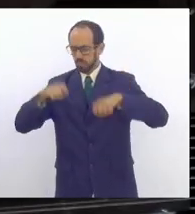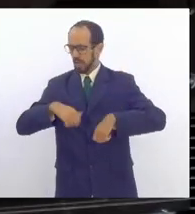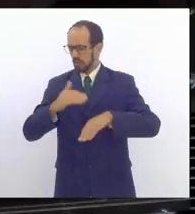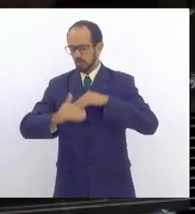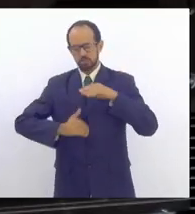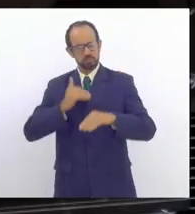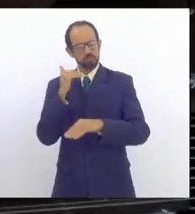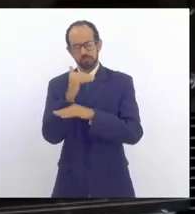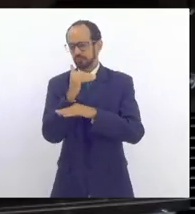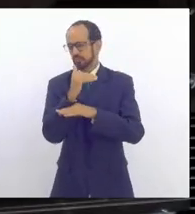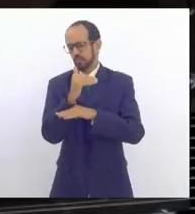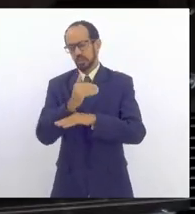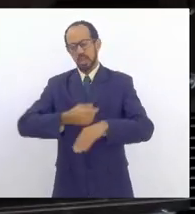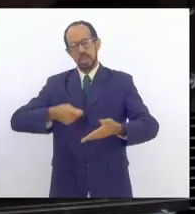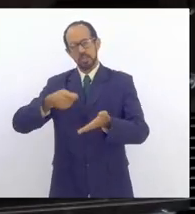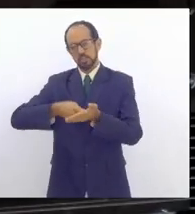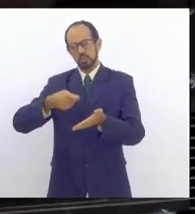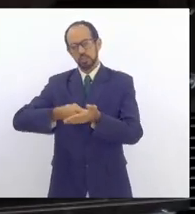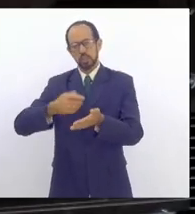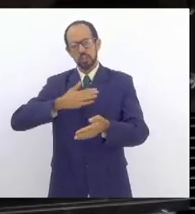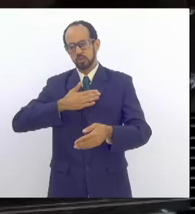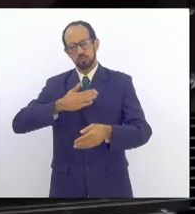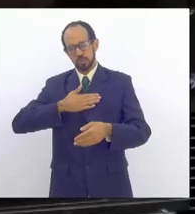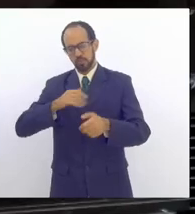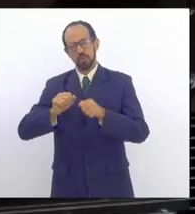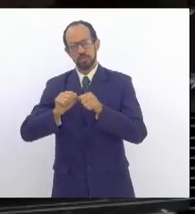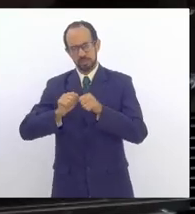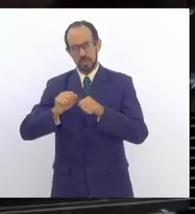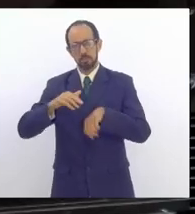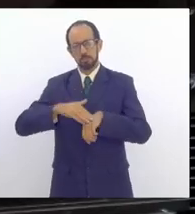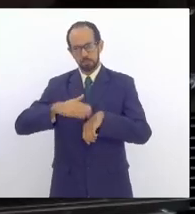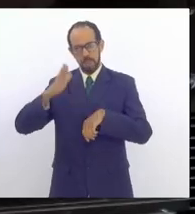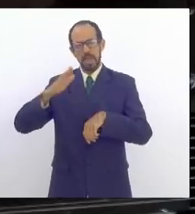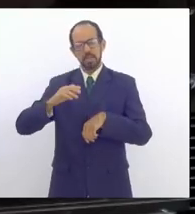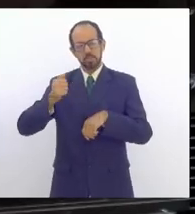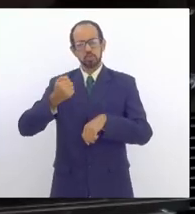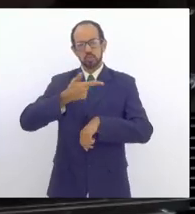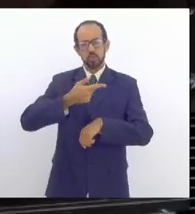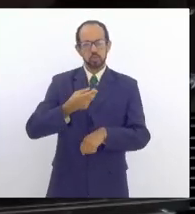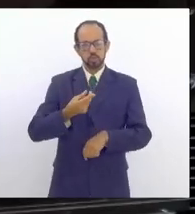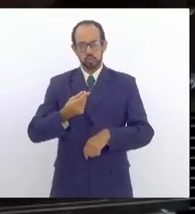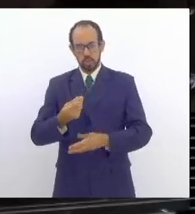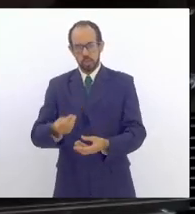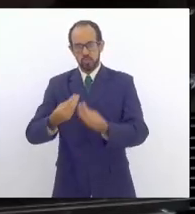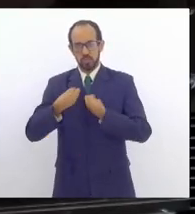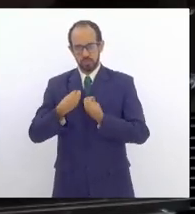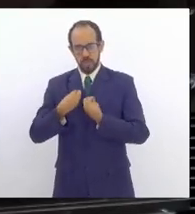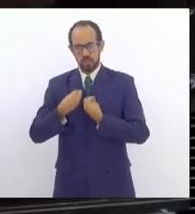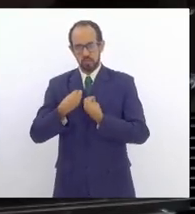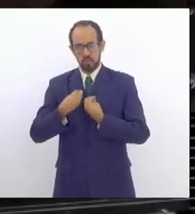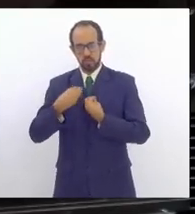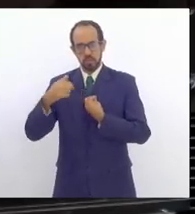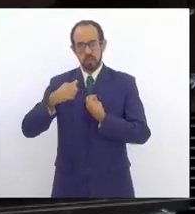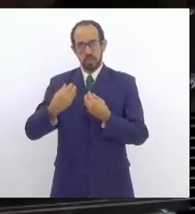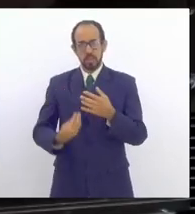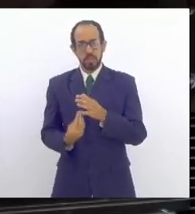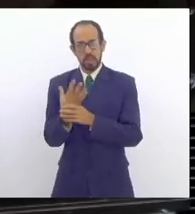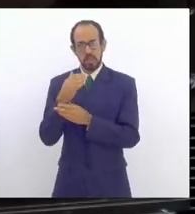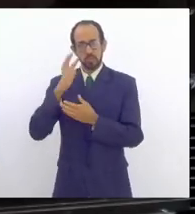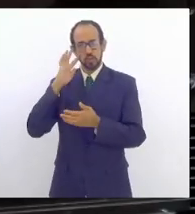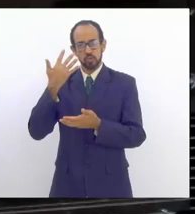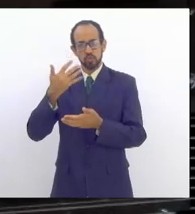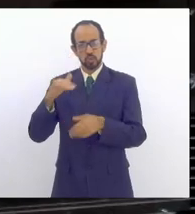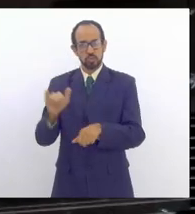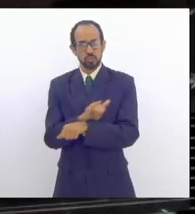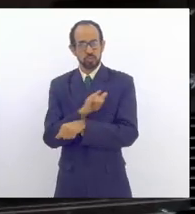exigiam fazer mais dos recursos que me foram dados, que me fizeram criar soluções com ferramentas que descobri